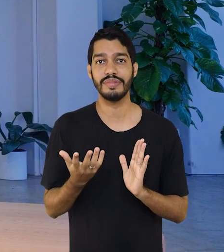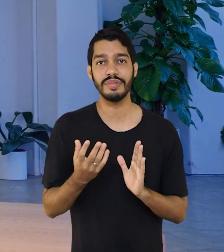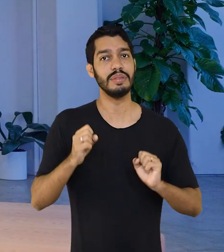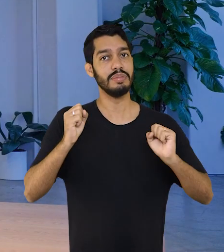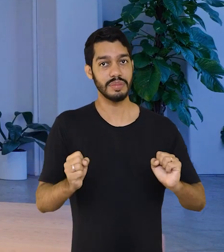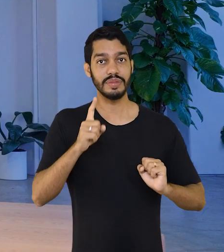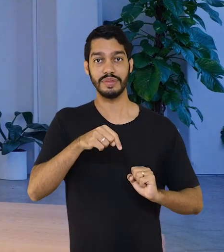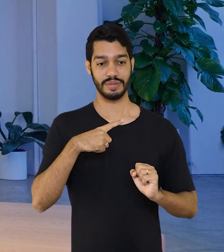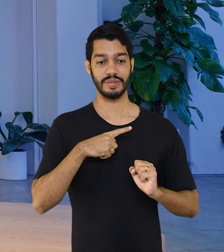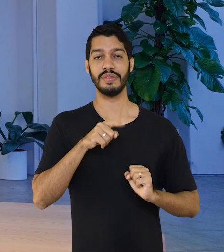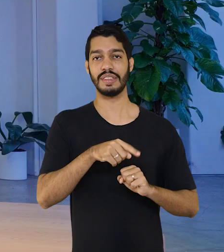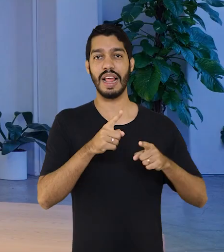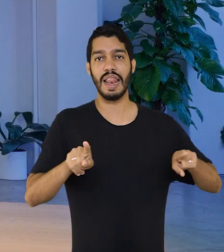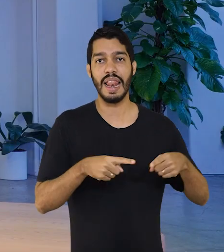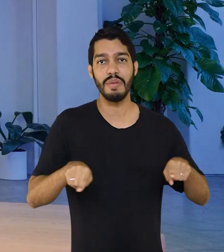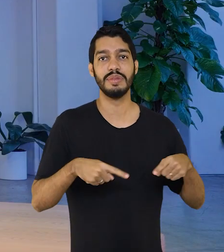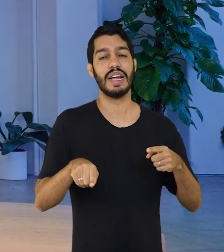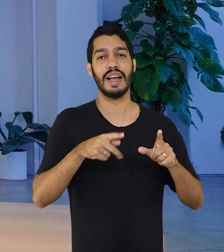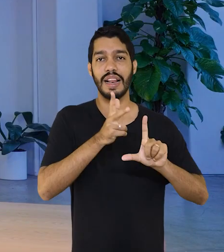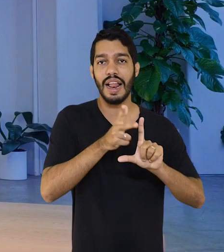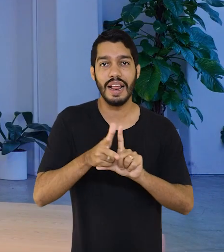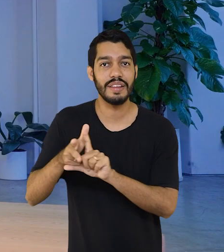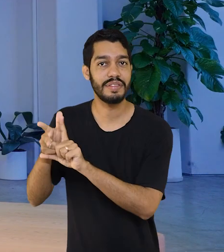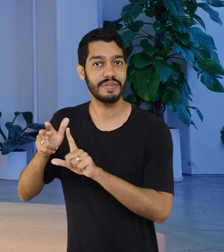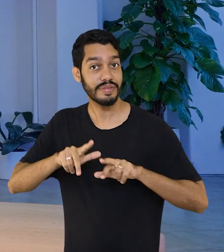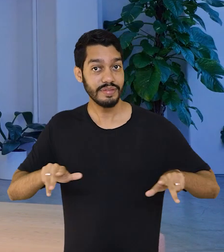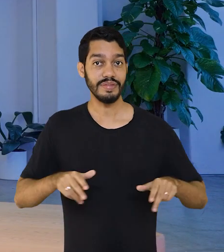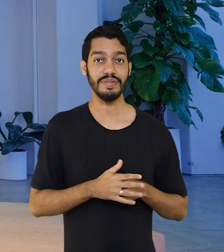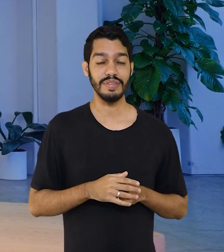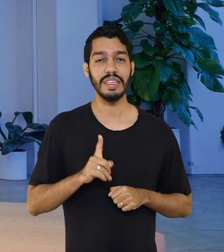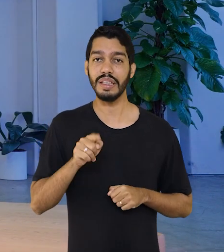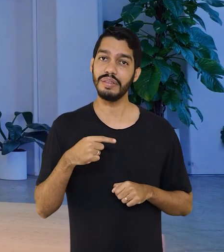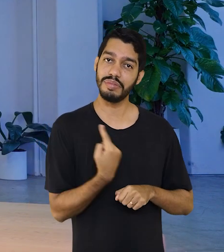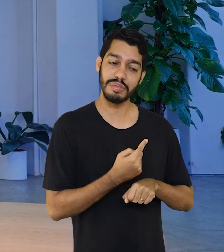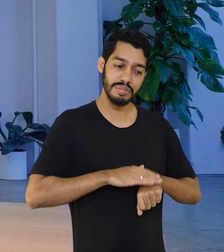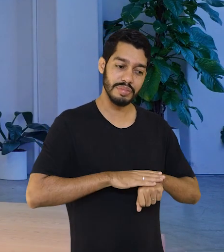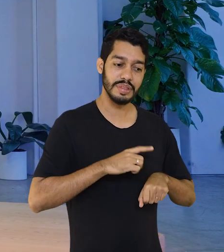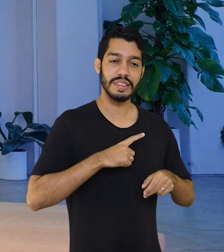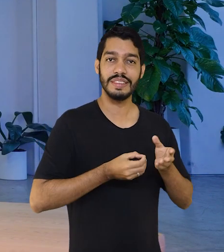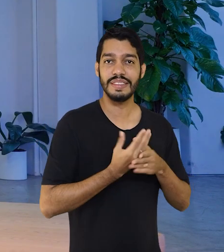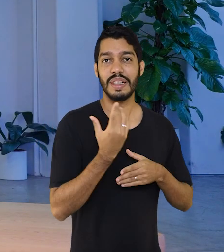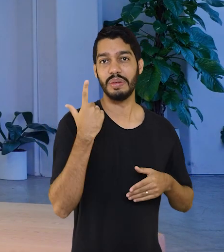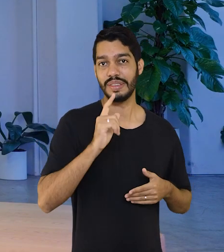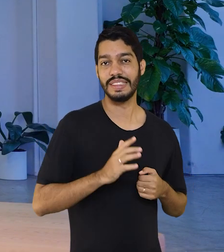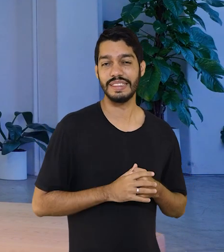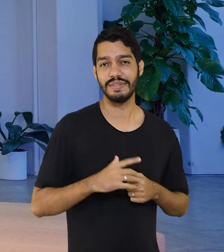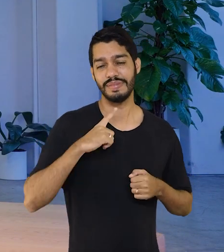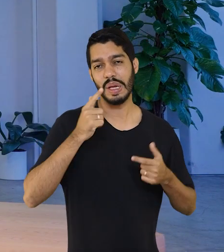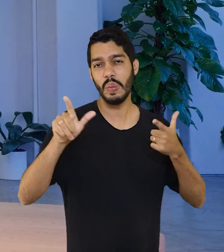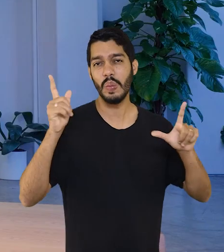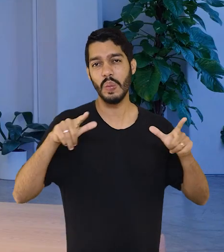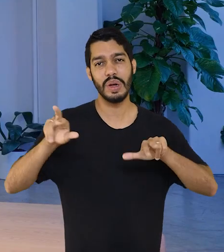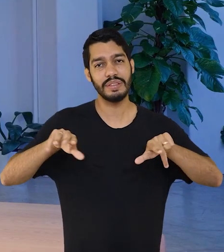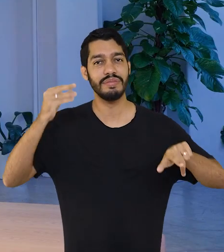é lives de música. E essa decisão fez eles construírem esse case que foi magnífico, enfim, tem uma série de impactos positivos. E